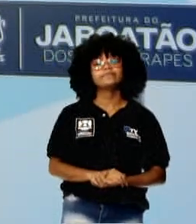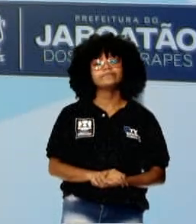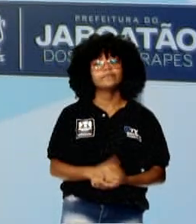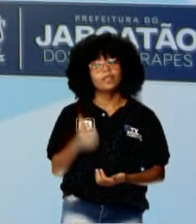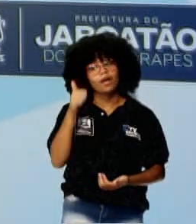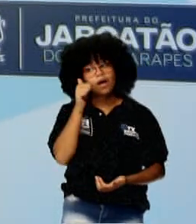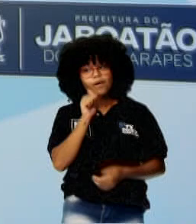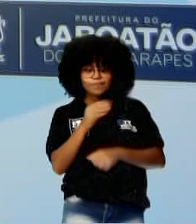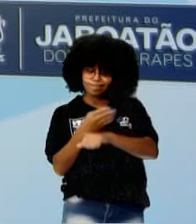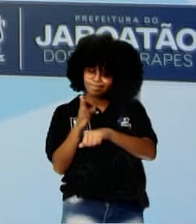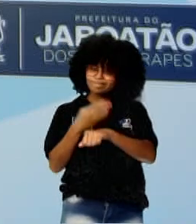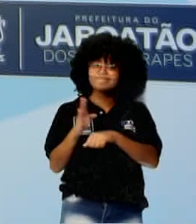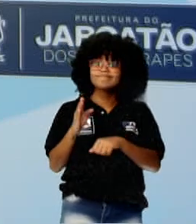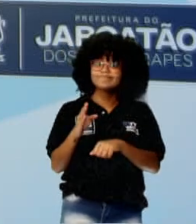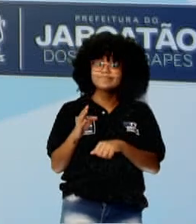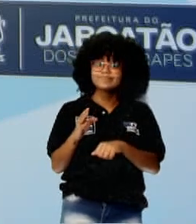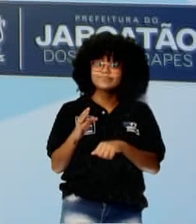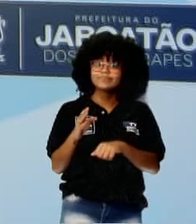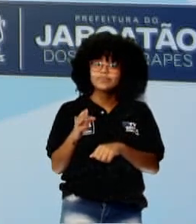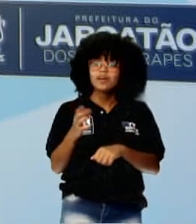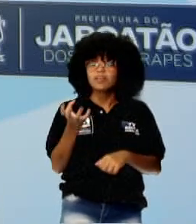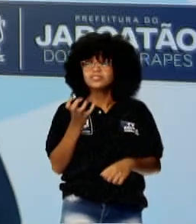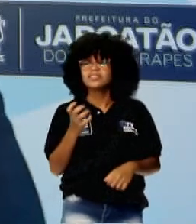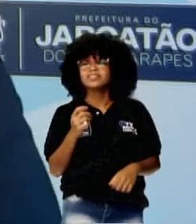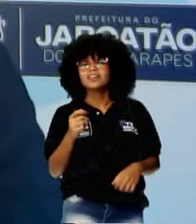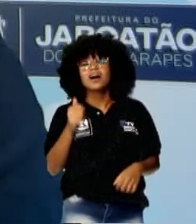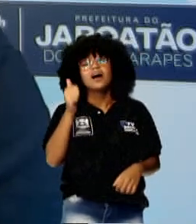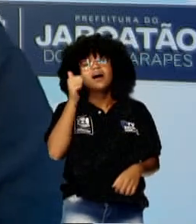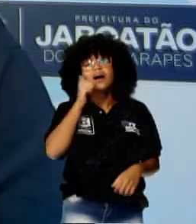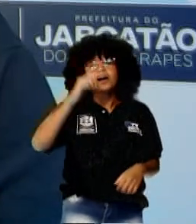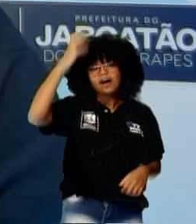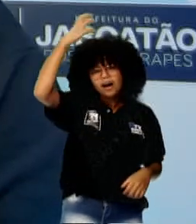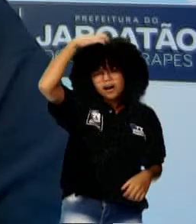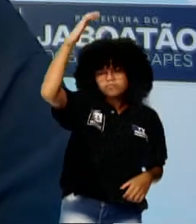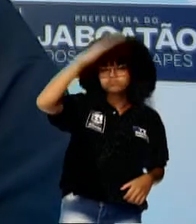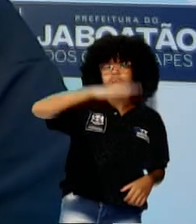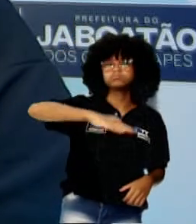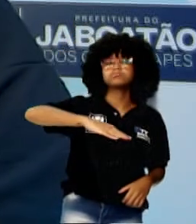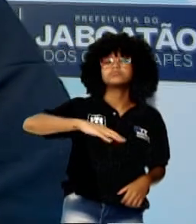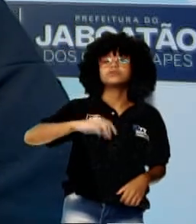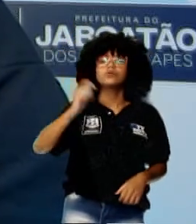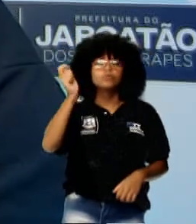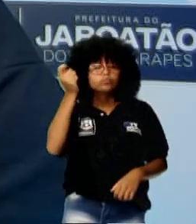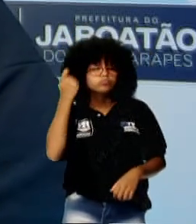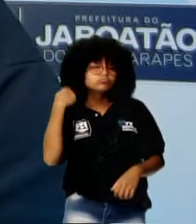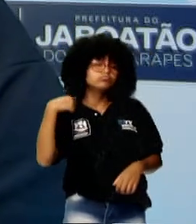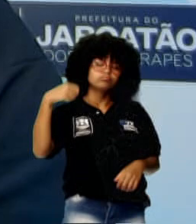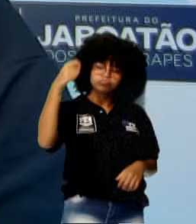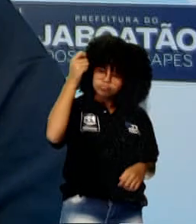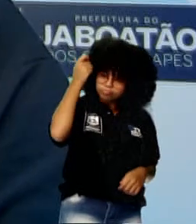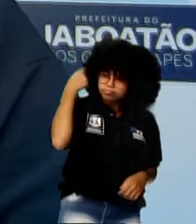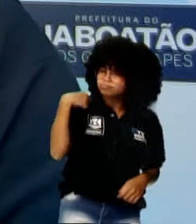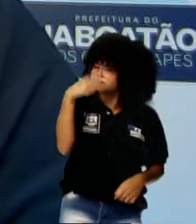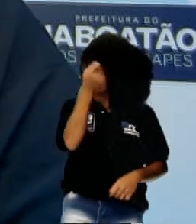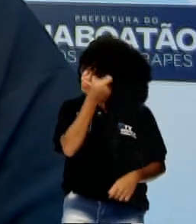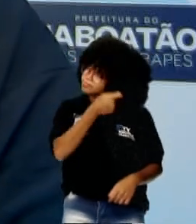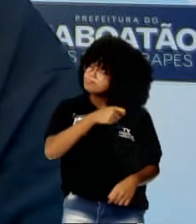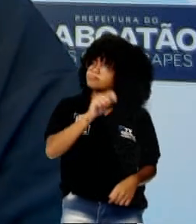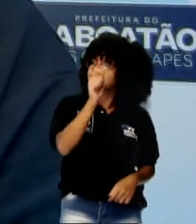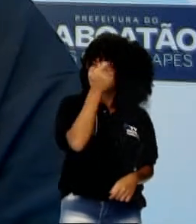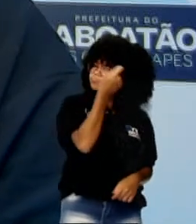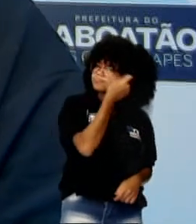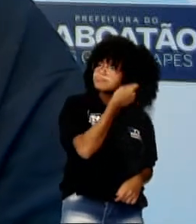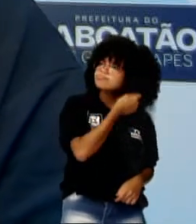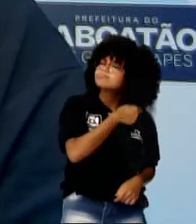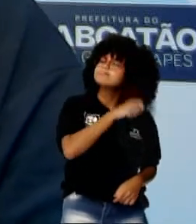Branca de Neve fechou. E a rainha má começou a pentear os seus cabelos e